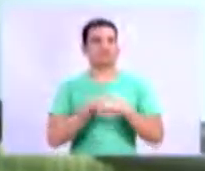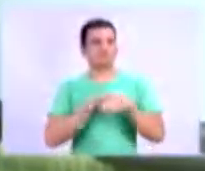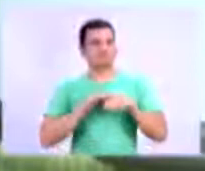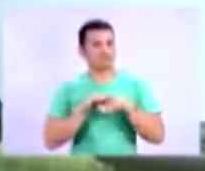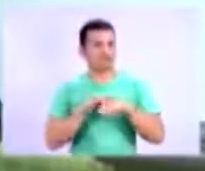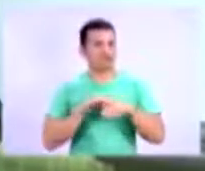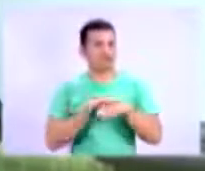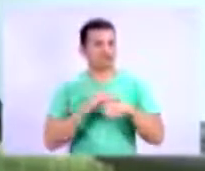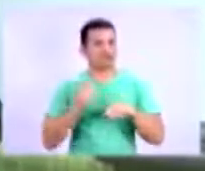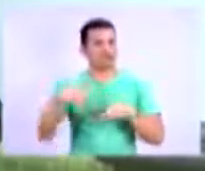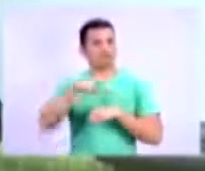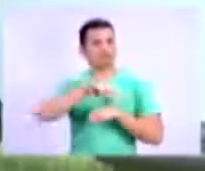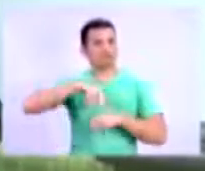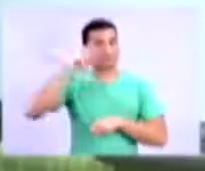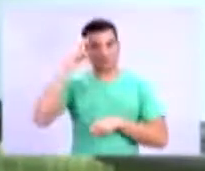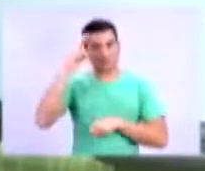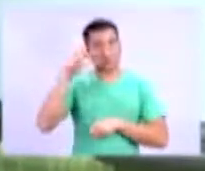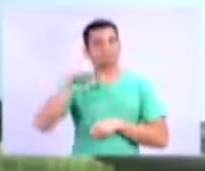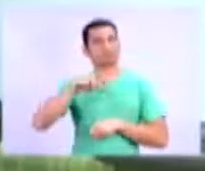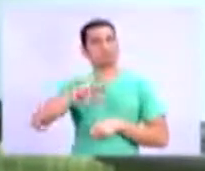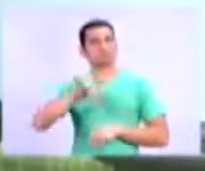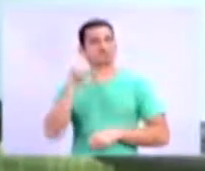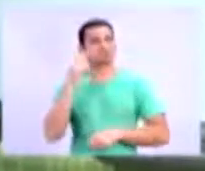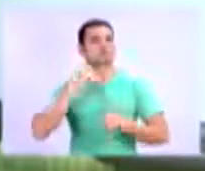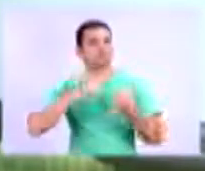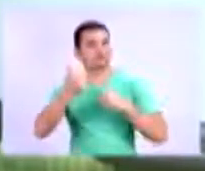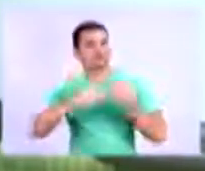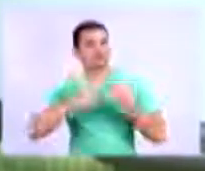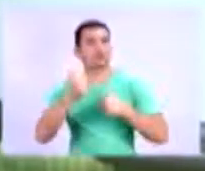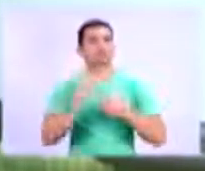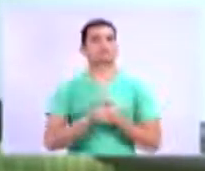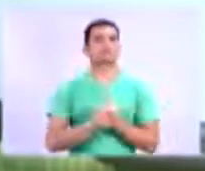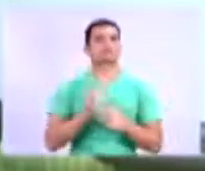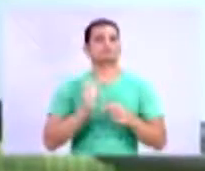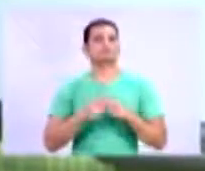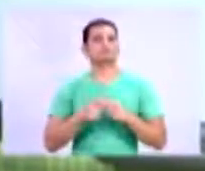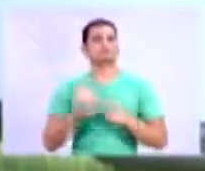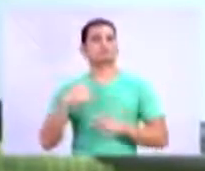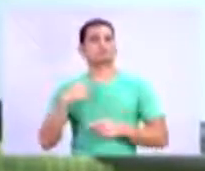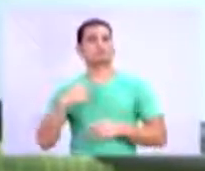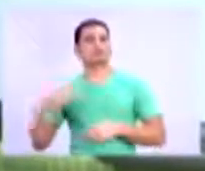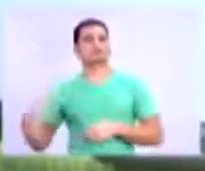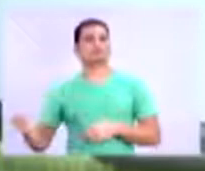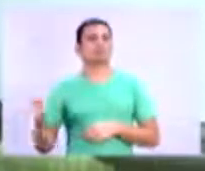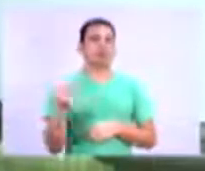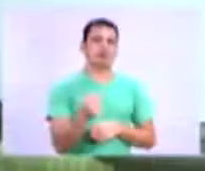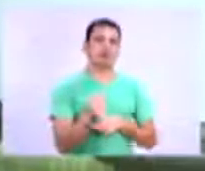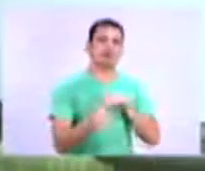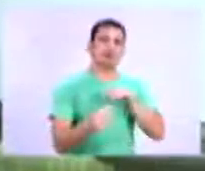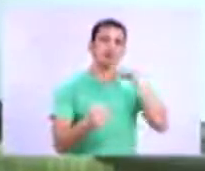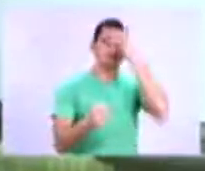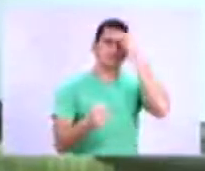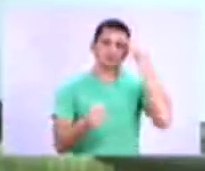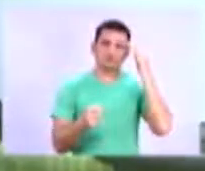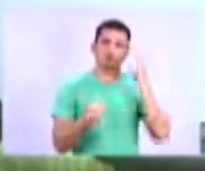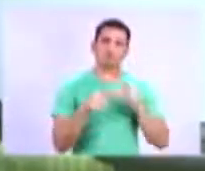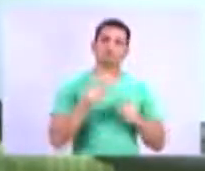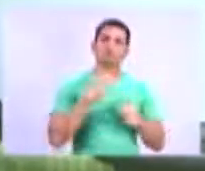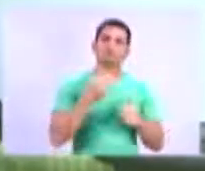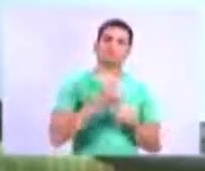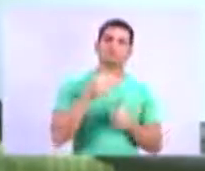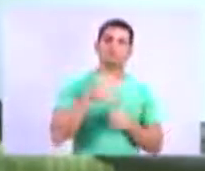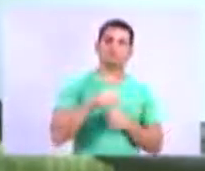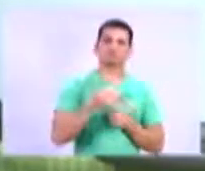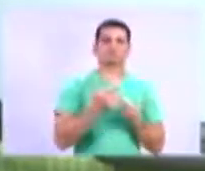diretores, eles vão avaliar isso, né? Por que eu devo colocar essa pessoa para assumir essa